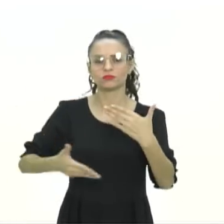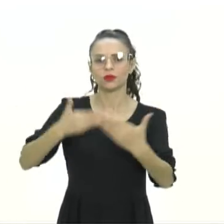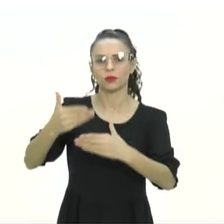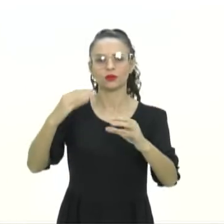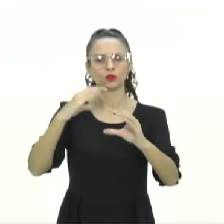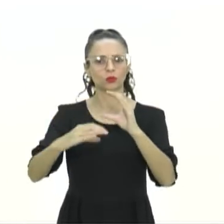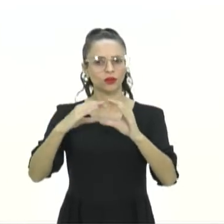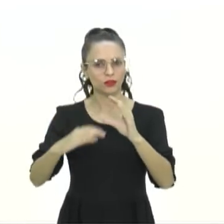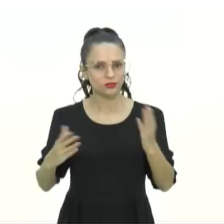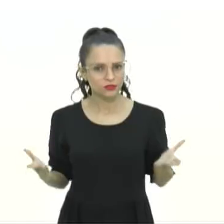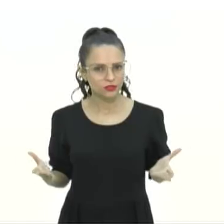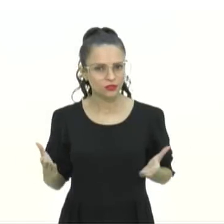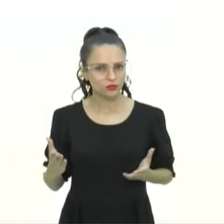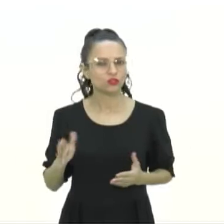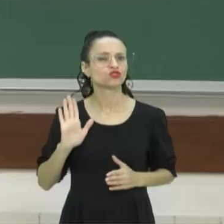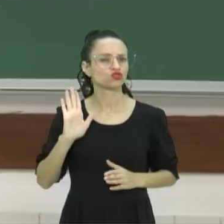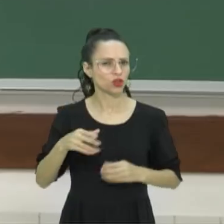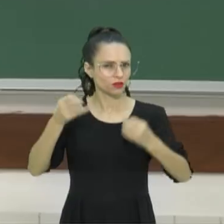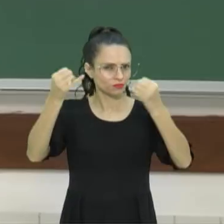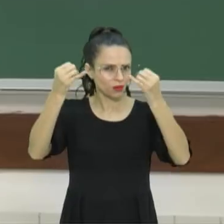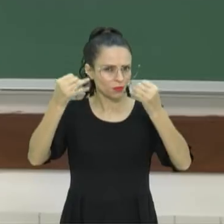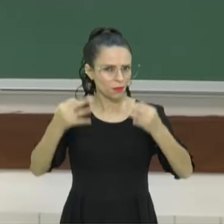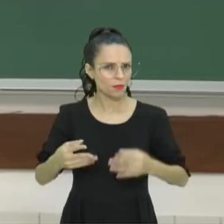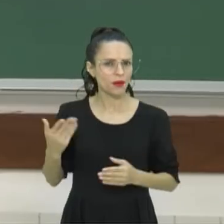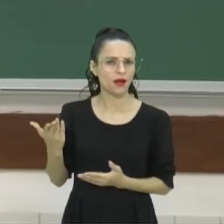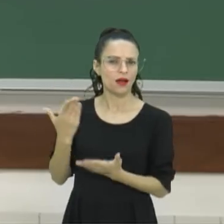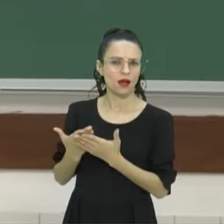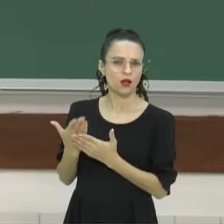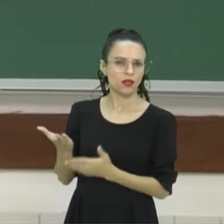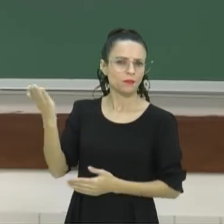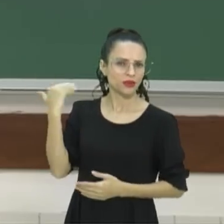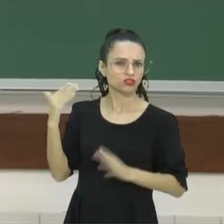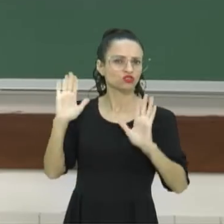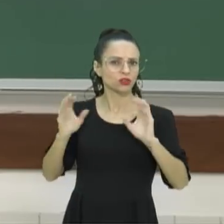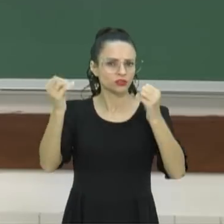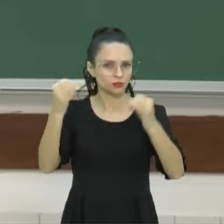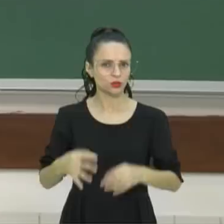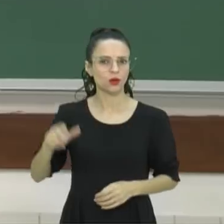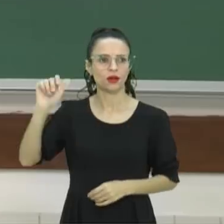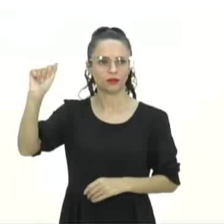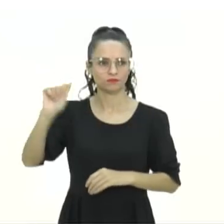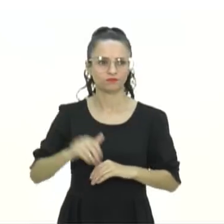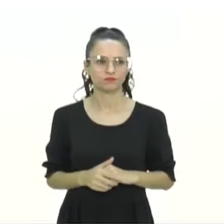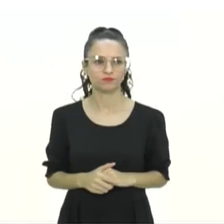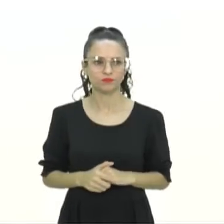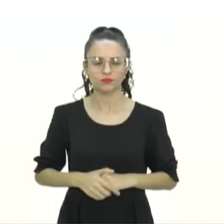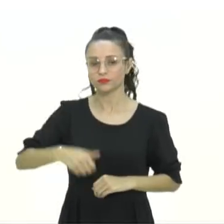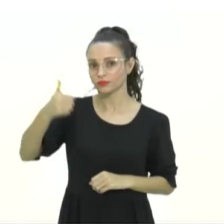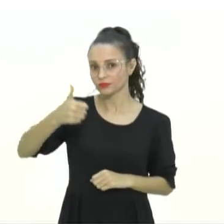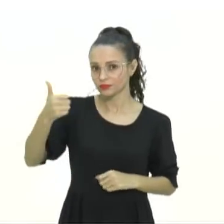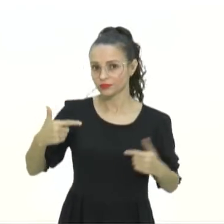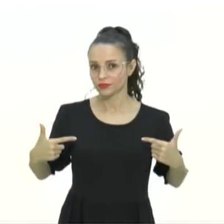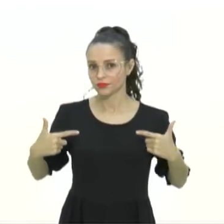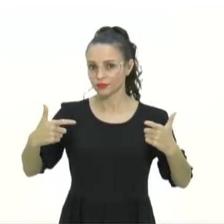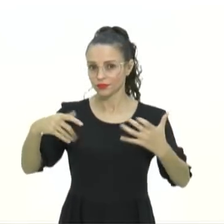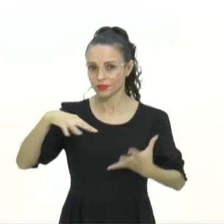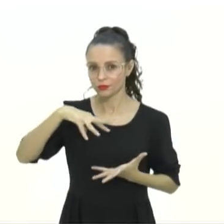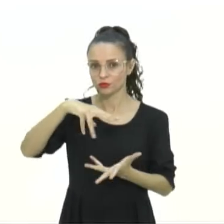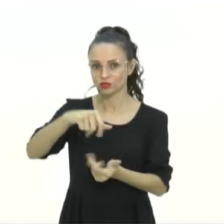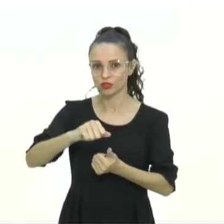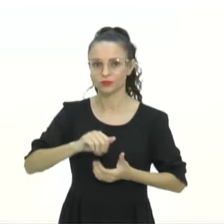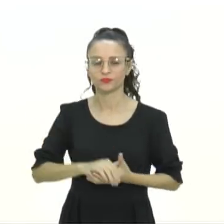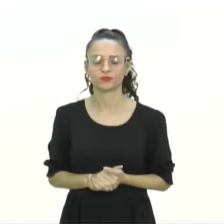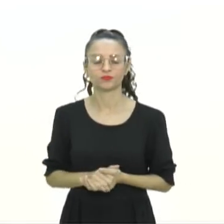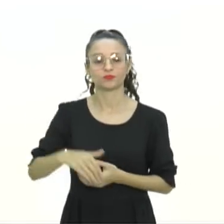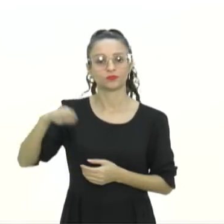comunicações? E a gente já conversou sobre ele aqui nas aulas anteriores. Letra A, Primeira Guerra Mundial.